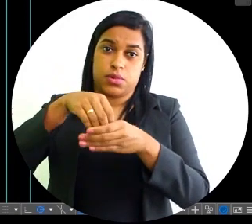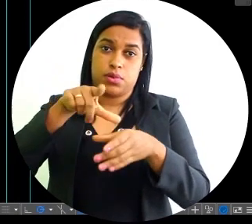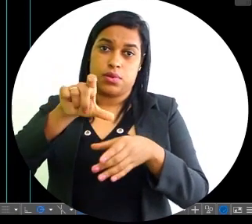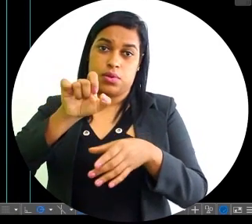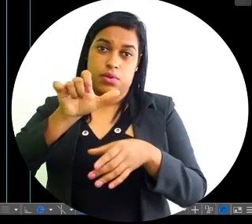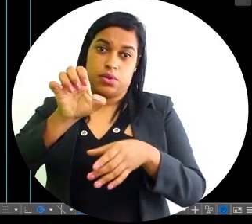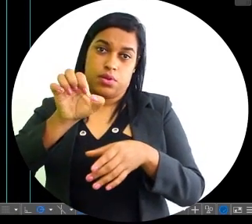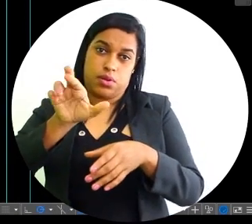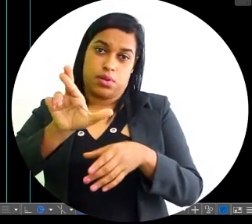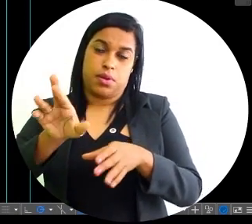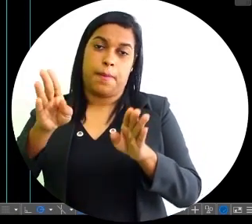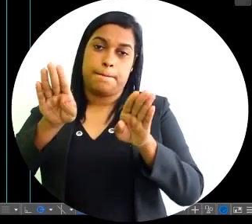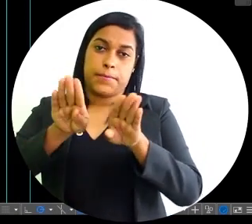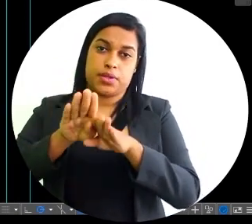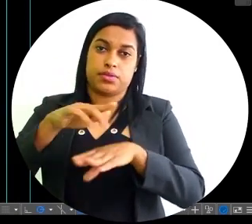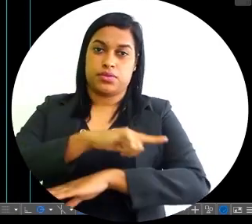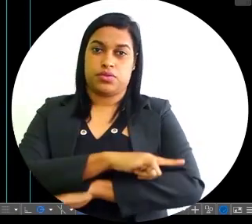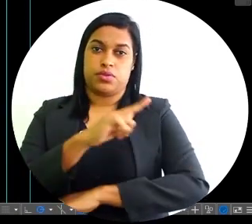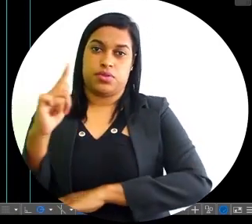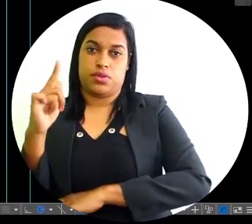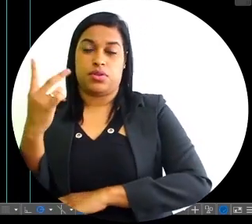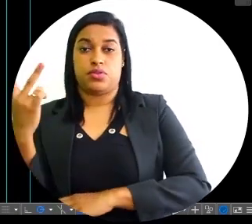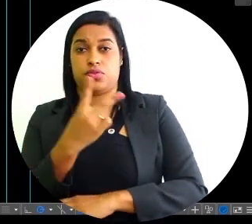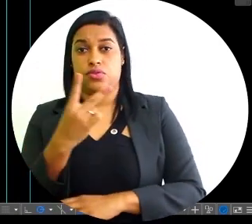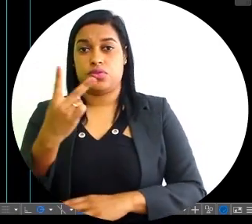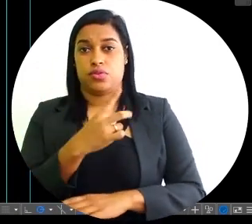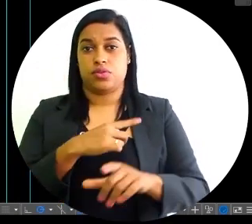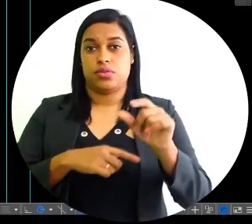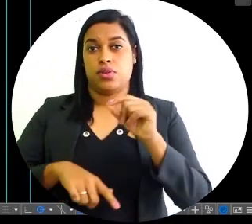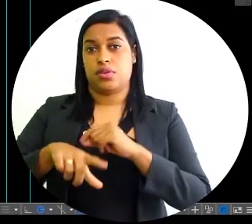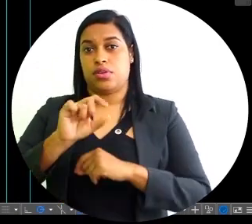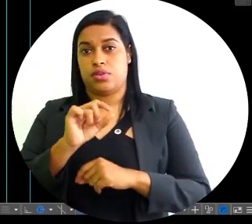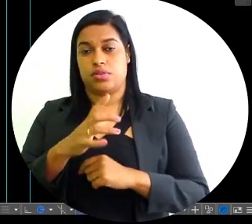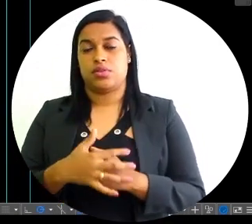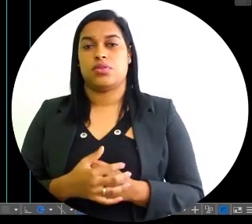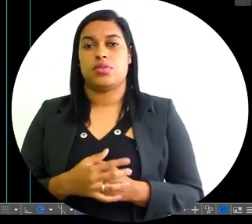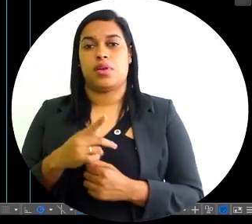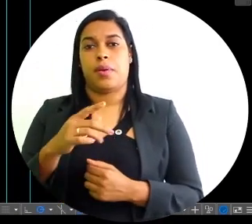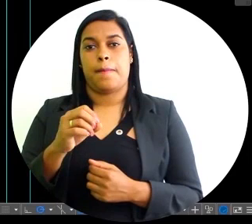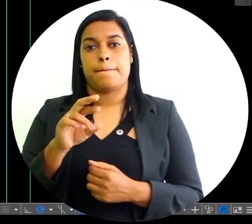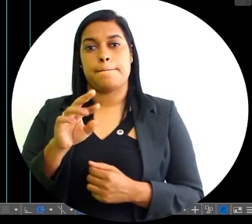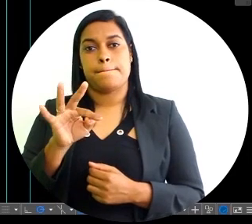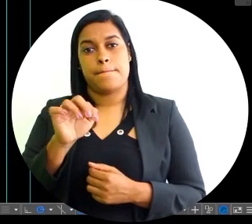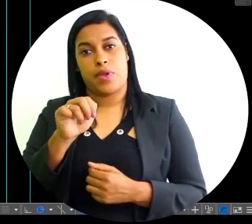janelas. Eu vou selecionar esses dois elementos e venho em portas e janelas.